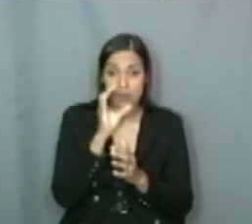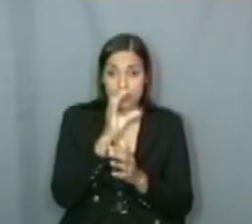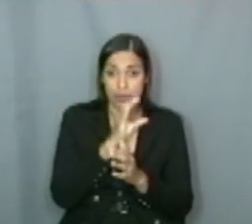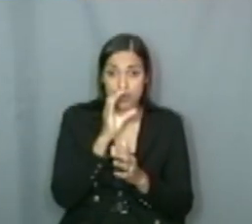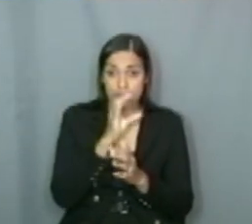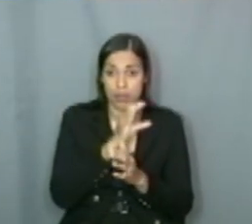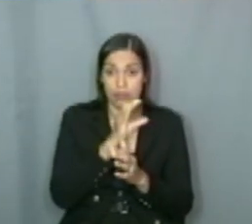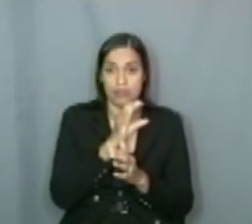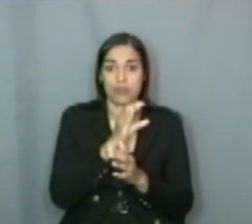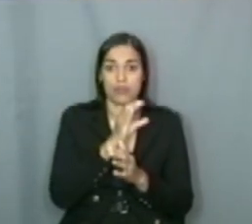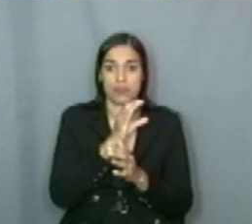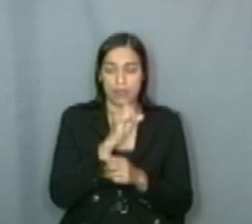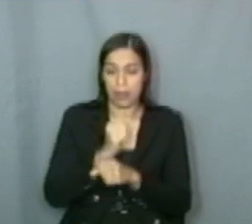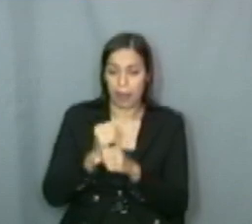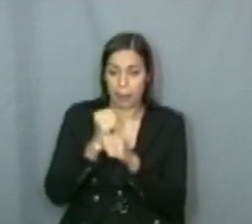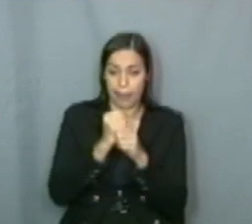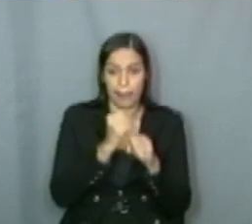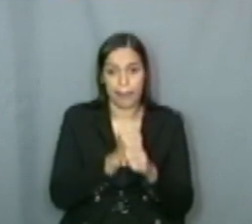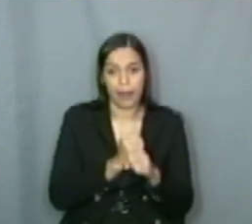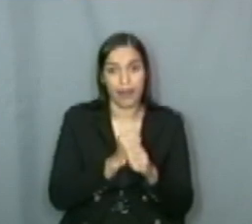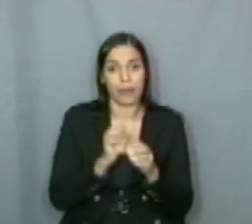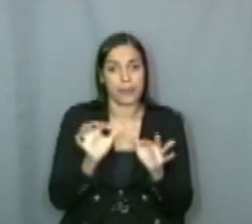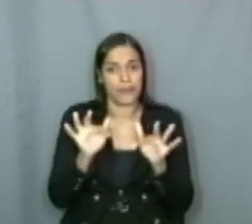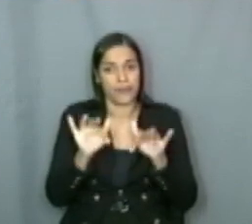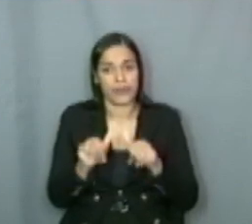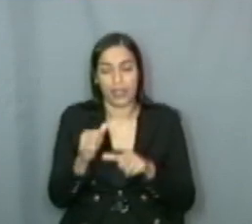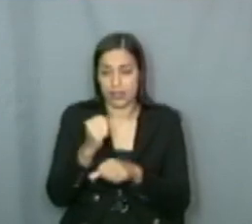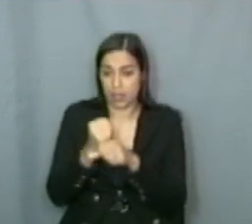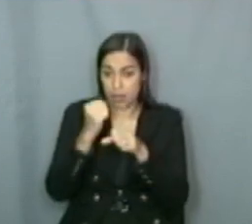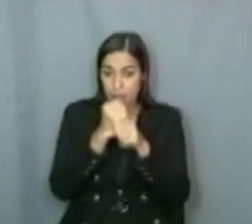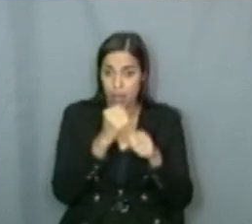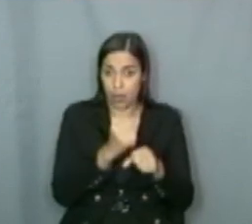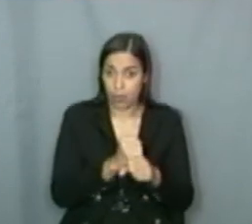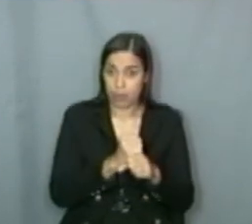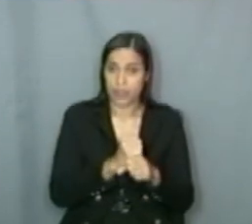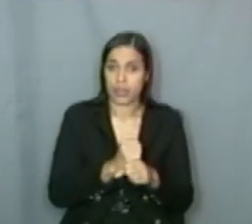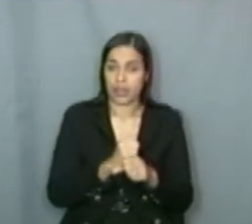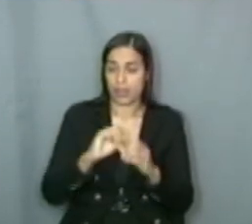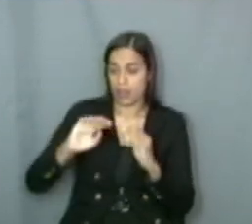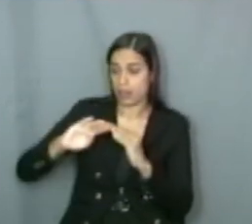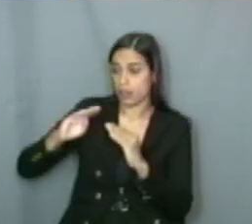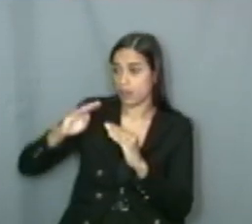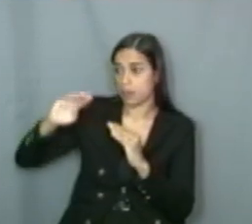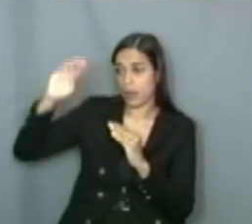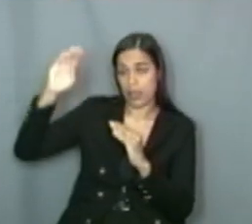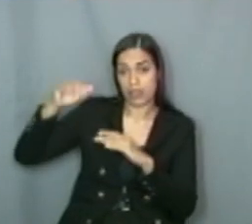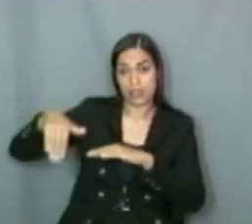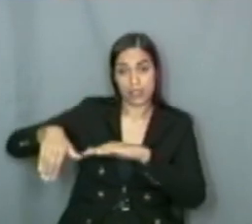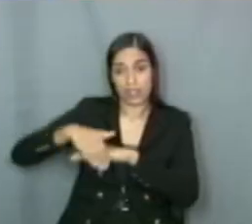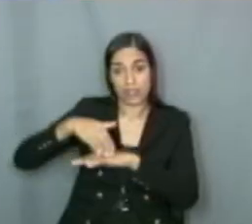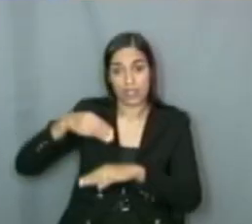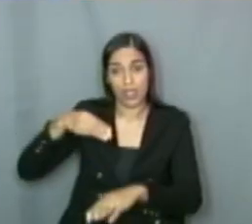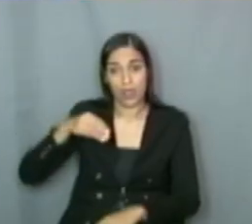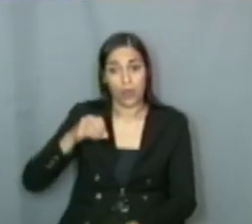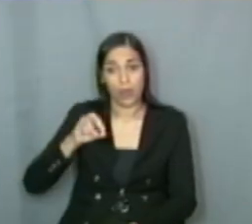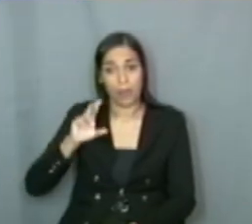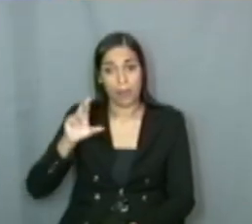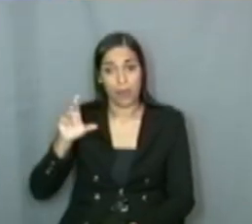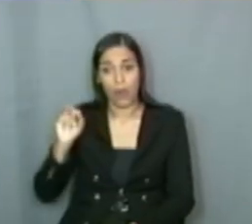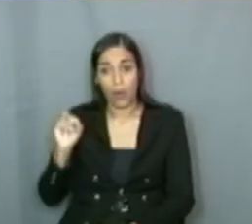para retomar e concluir uma obra de contenção da barreira que fica na rua Morro do